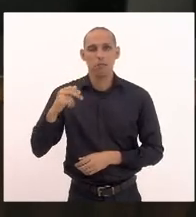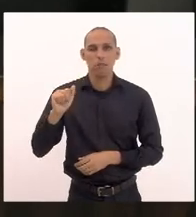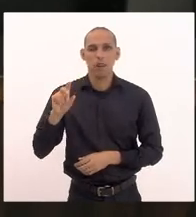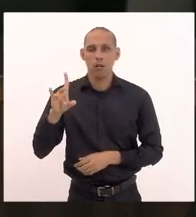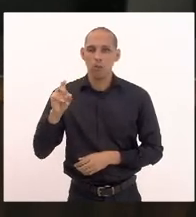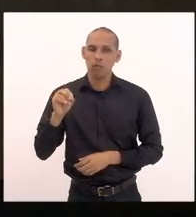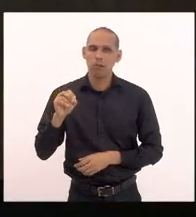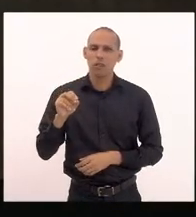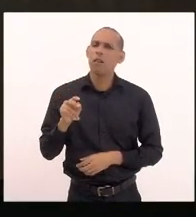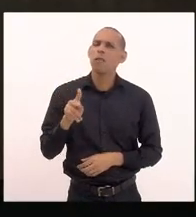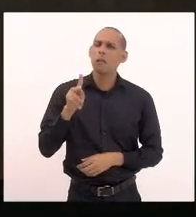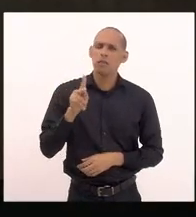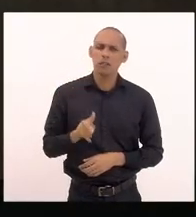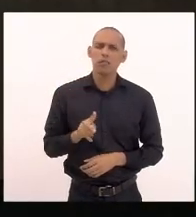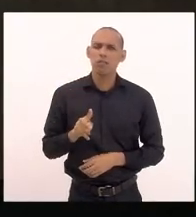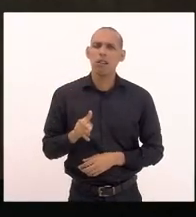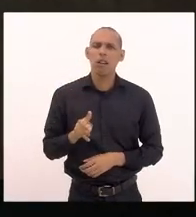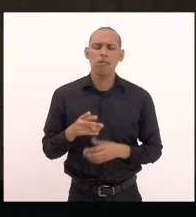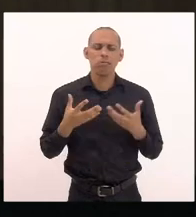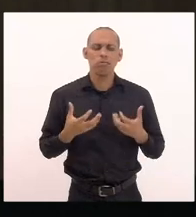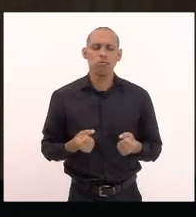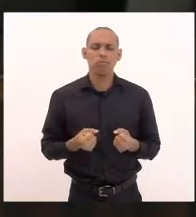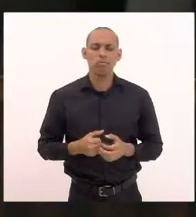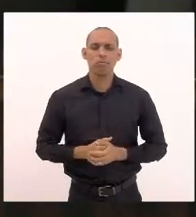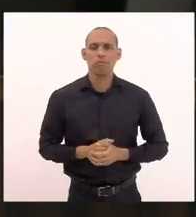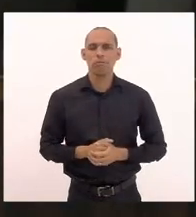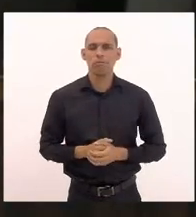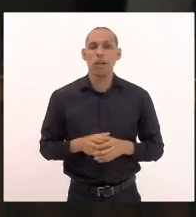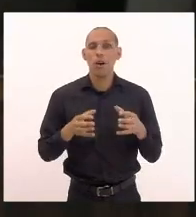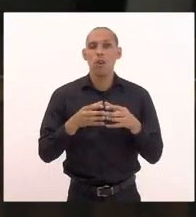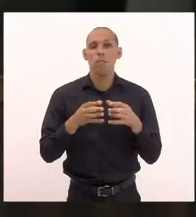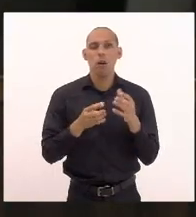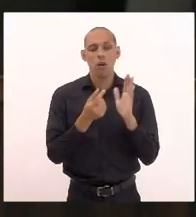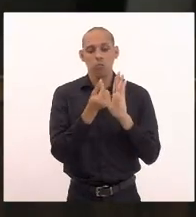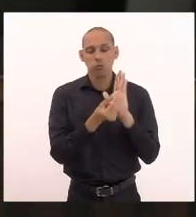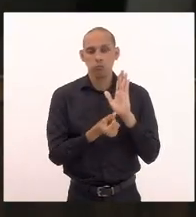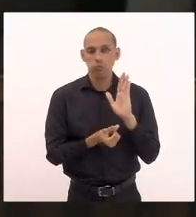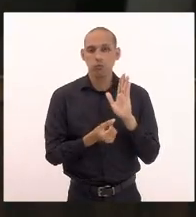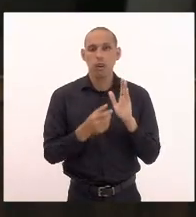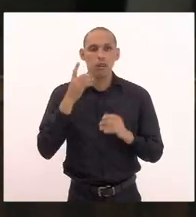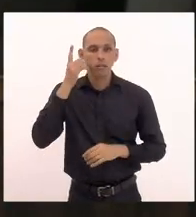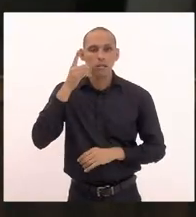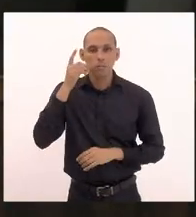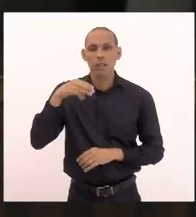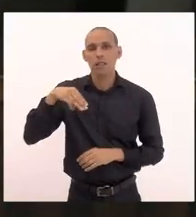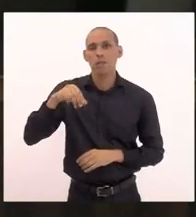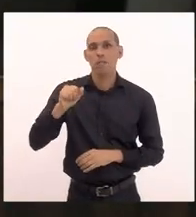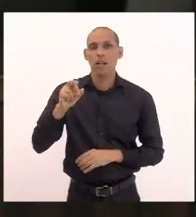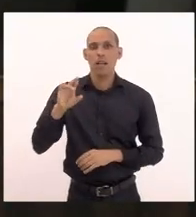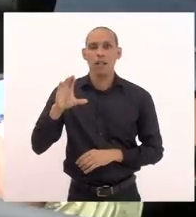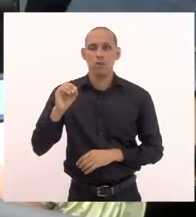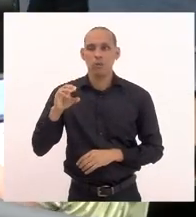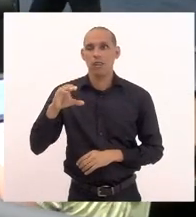Senhor presidente, no mérito, favorável. Pela Comissão de Orçamento, deputado Márcio